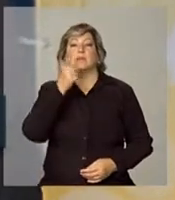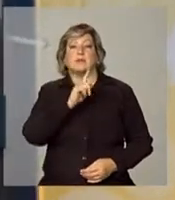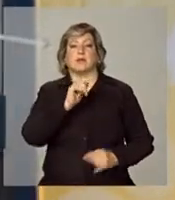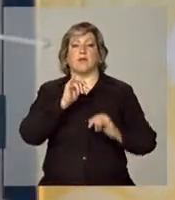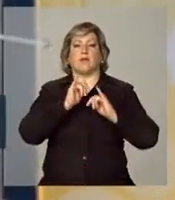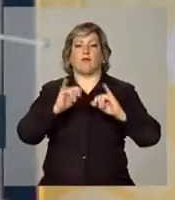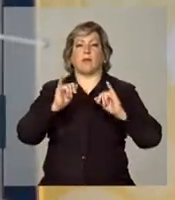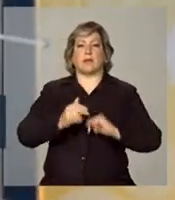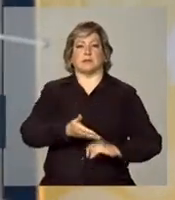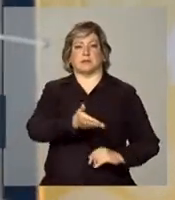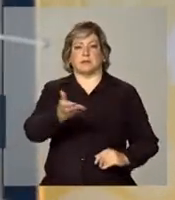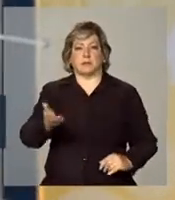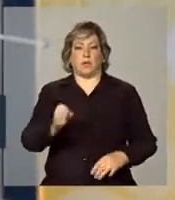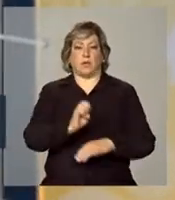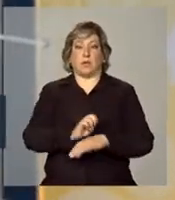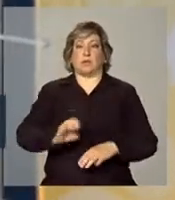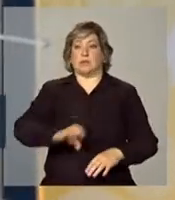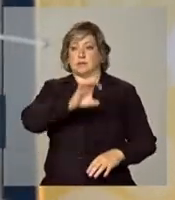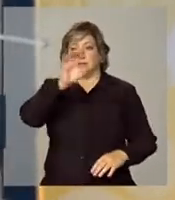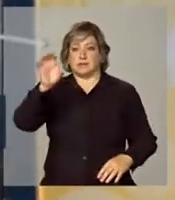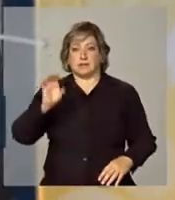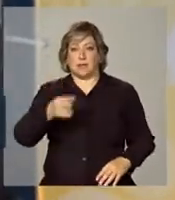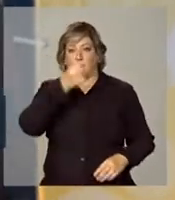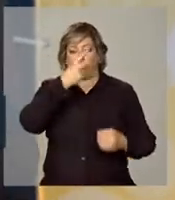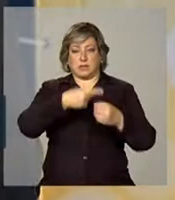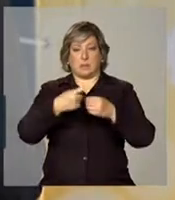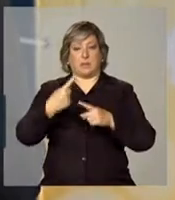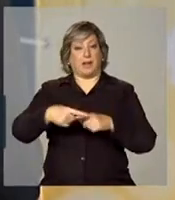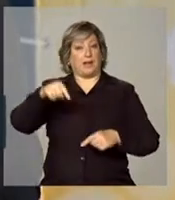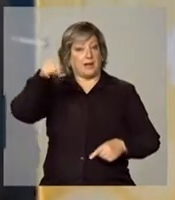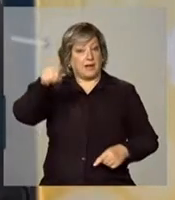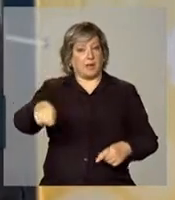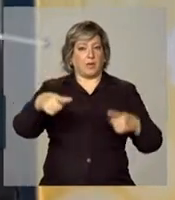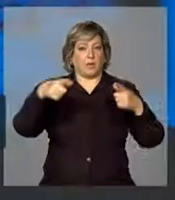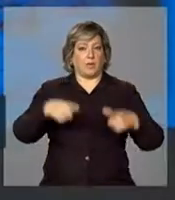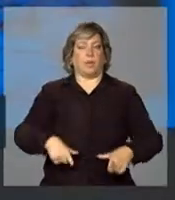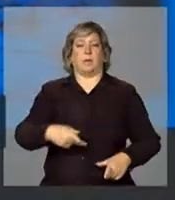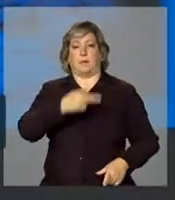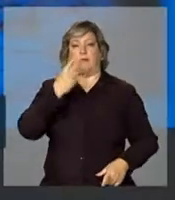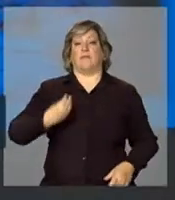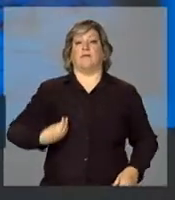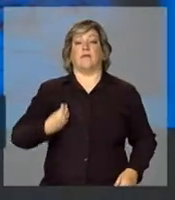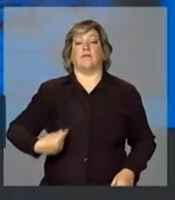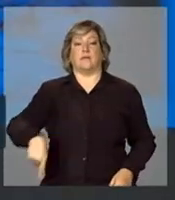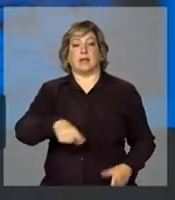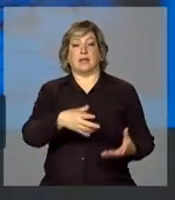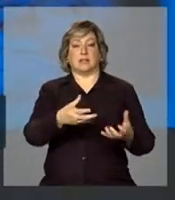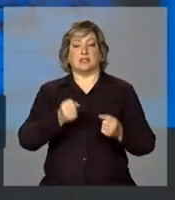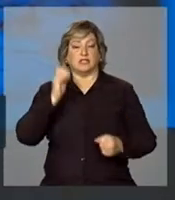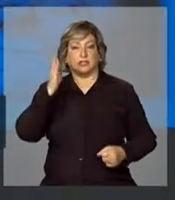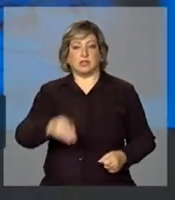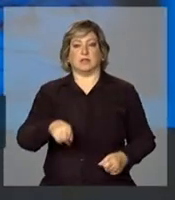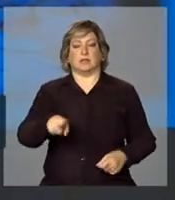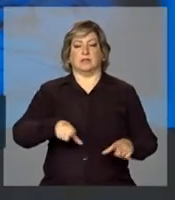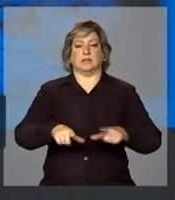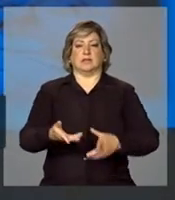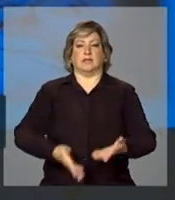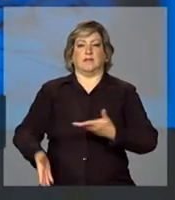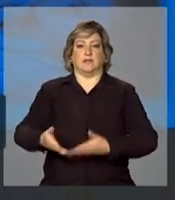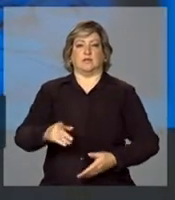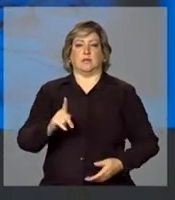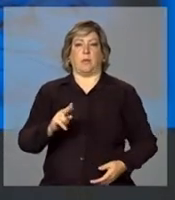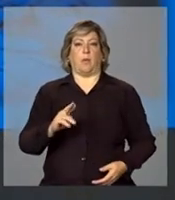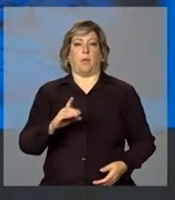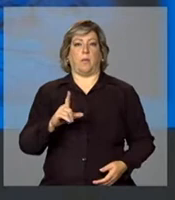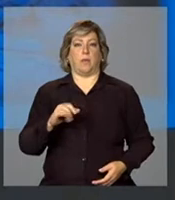nos estados e municípios, porque é lá, é na localidade onde o cidadão vive, que ele recebe diretamente o serviço público. É nos